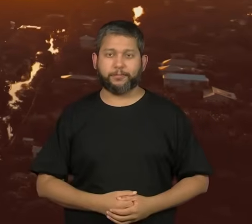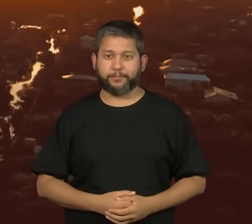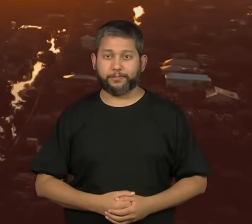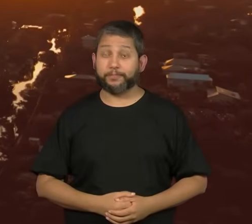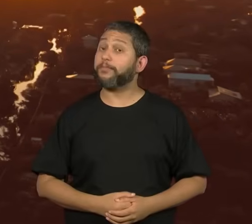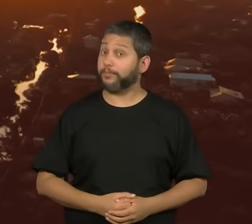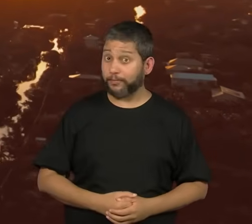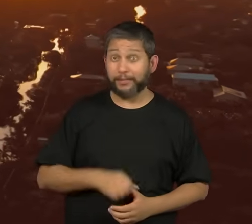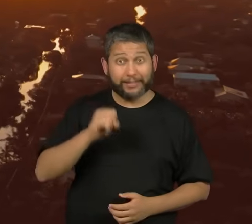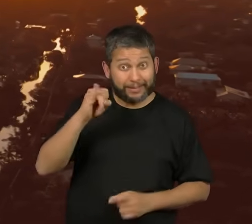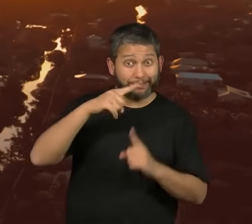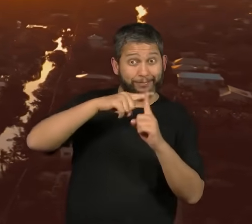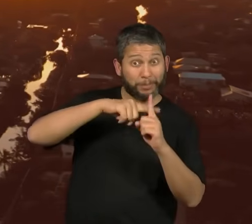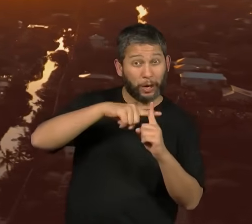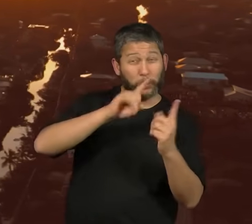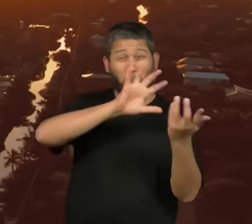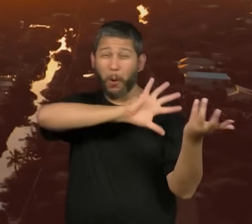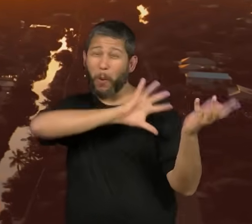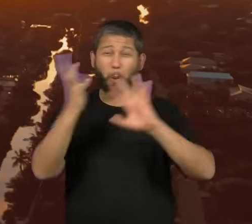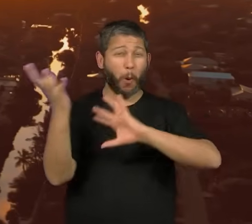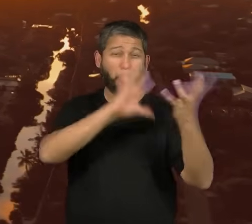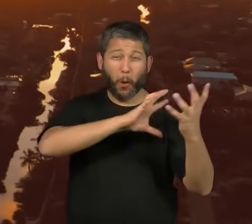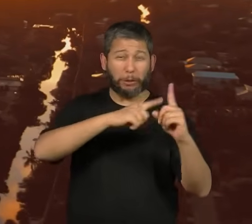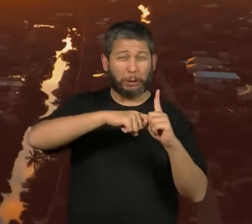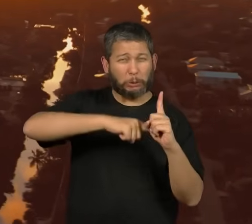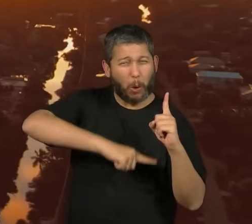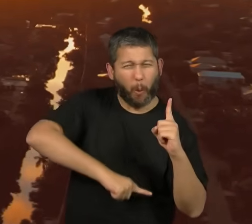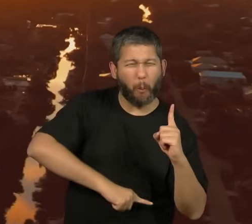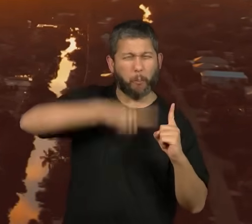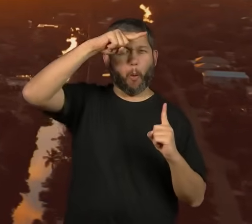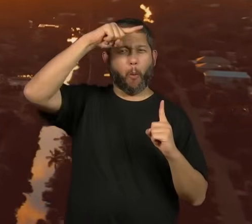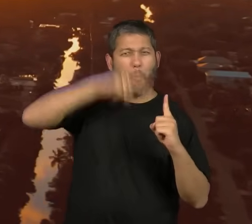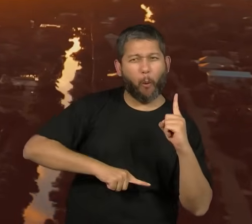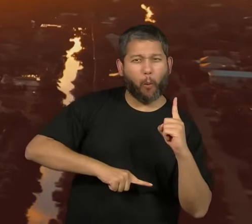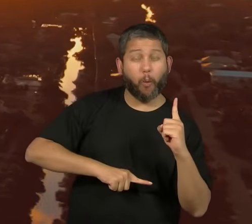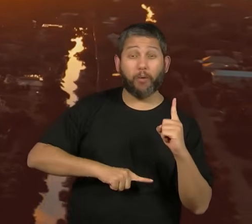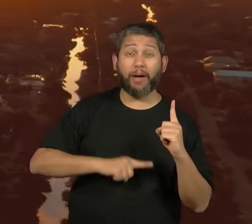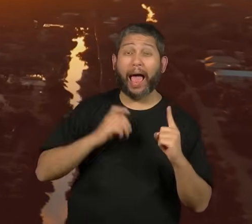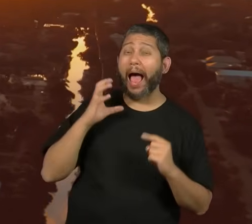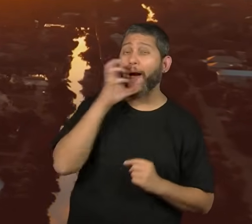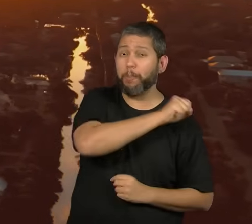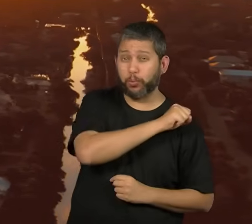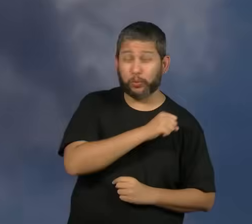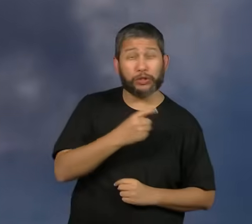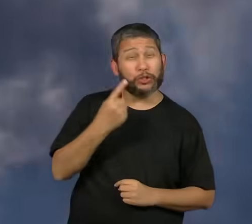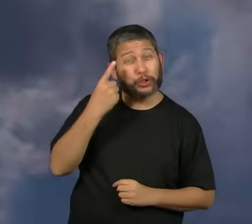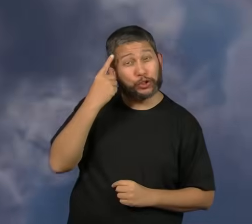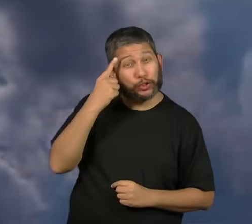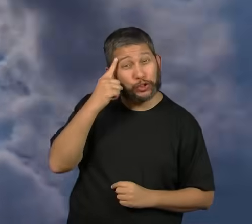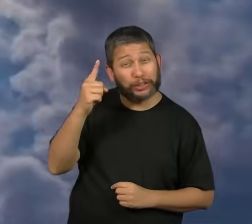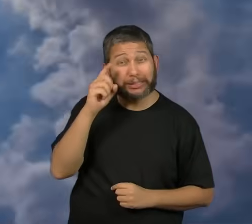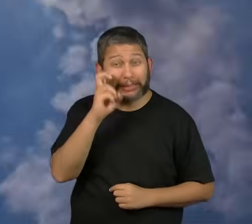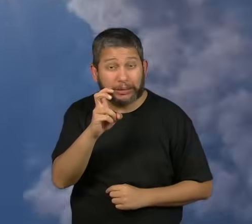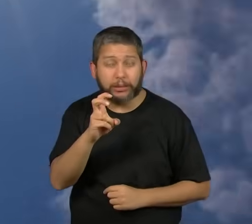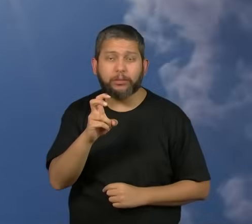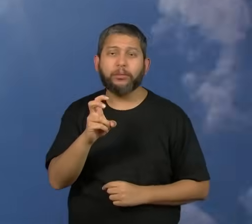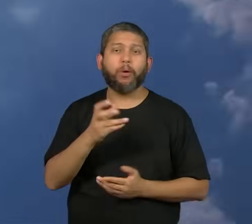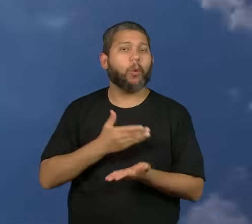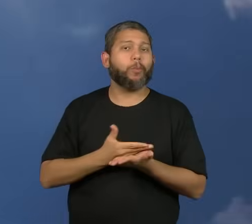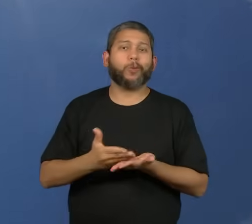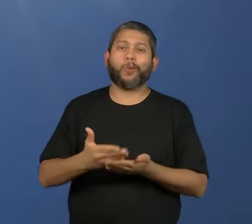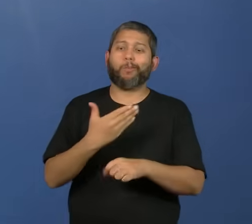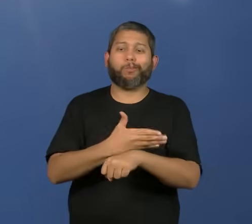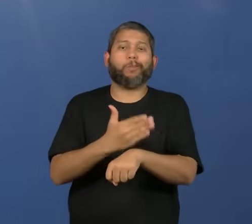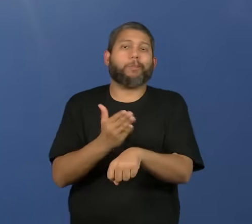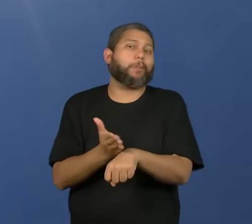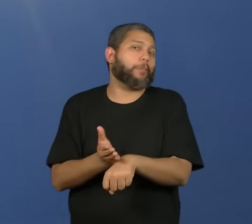Variações bruscas de temperatura com subidas e quedas acentuadas no intervalo de até 5 dias se tornaram mais frequentes